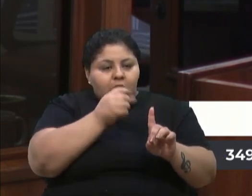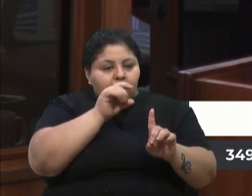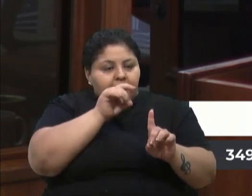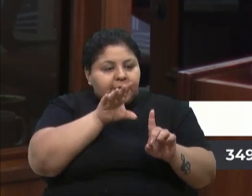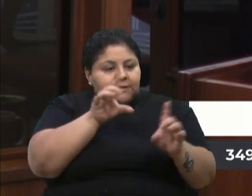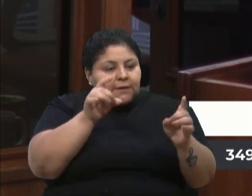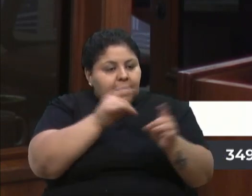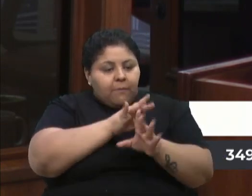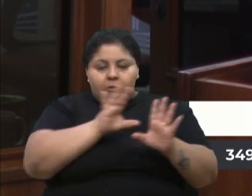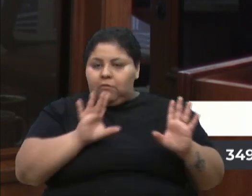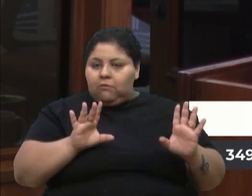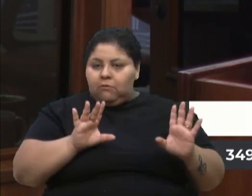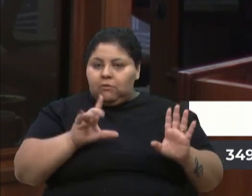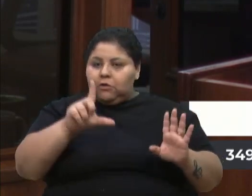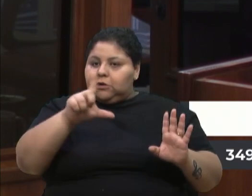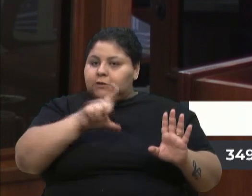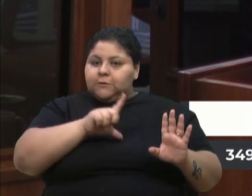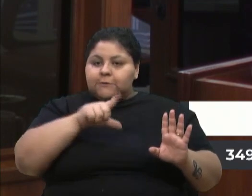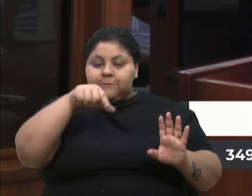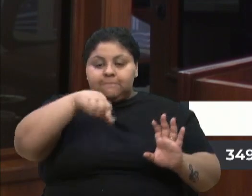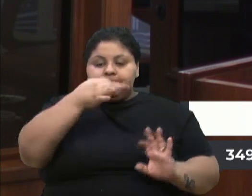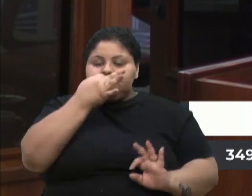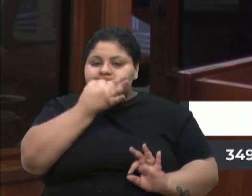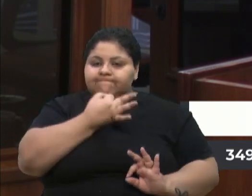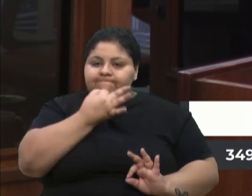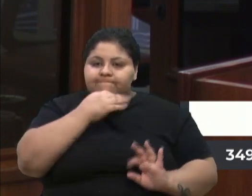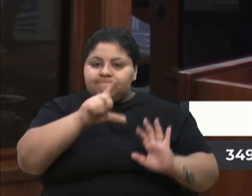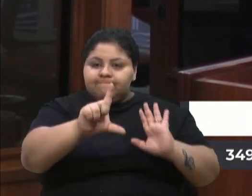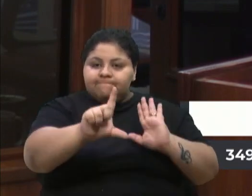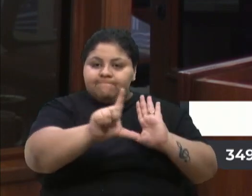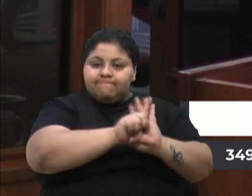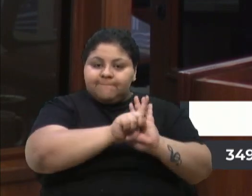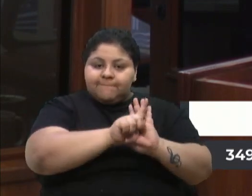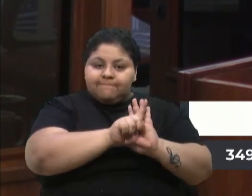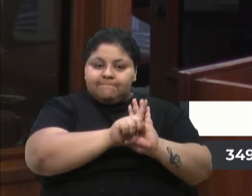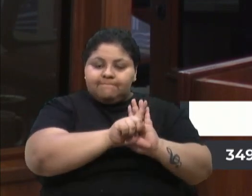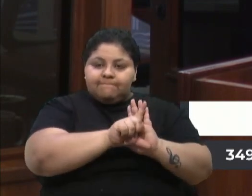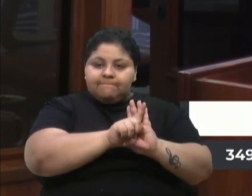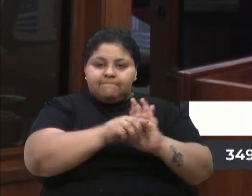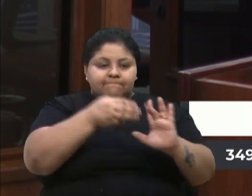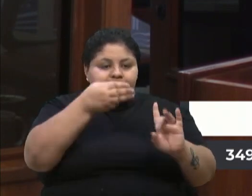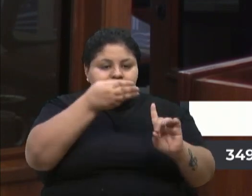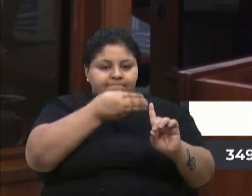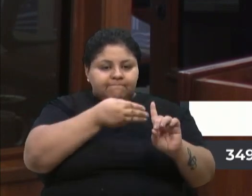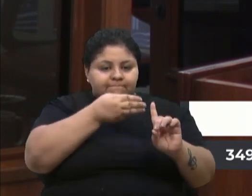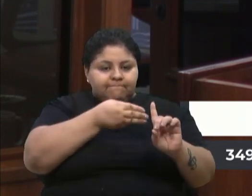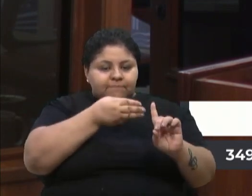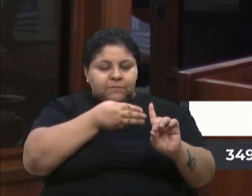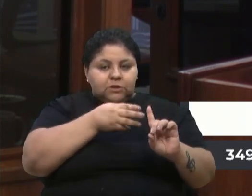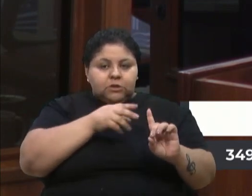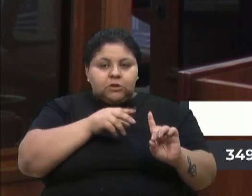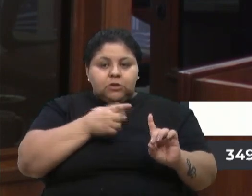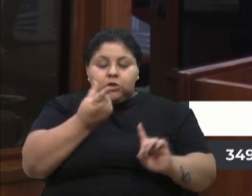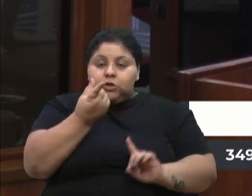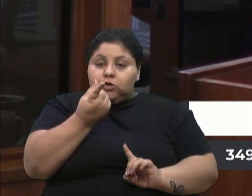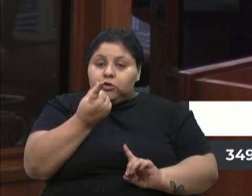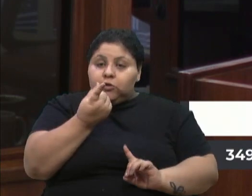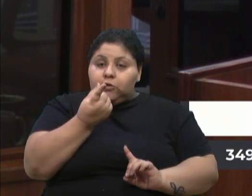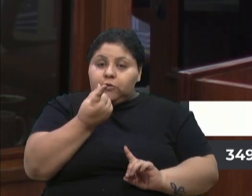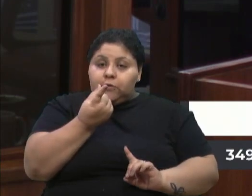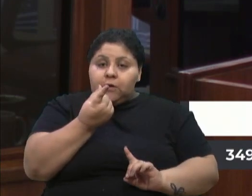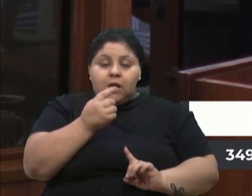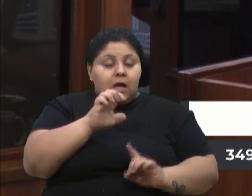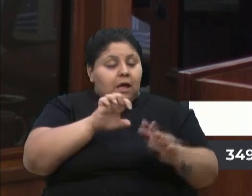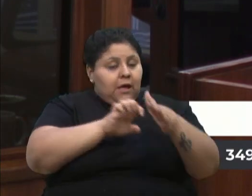Não existia em Caxias uma regulamentação de mercado para nada. O valor, simplesmente, a empresa, que eu não tenho nada